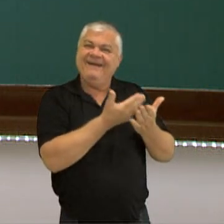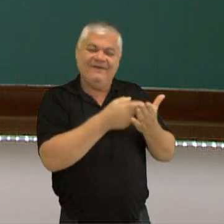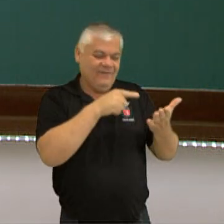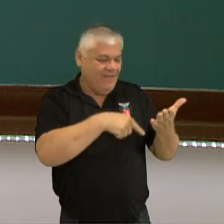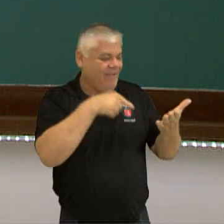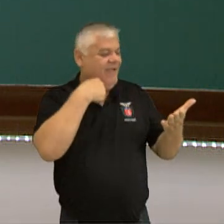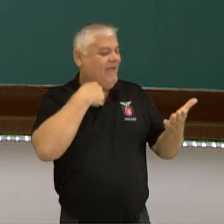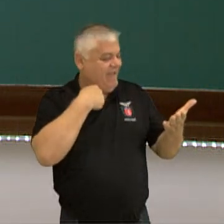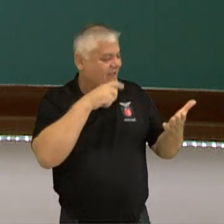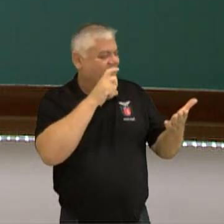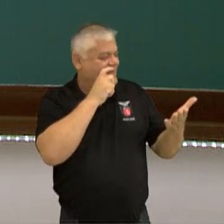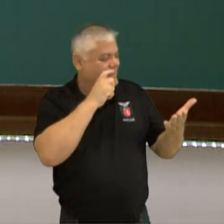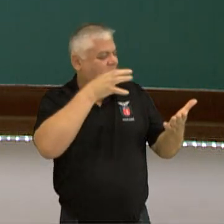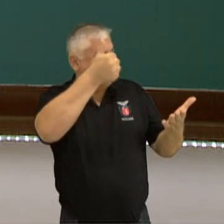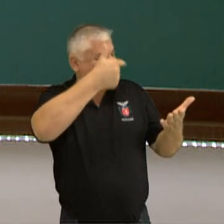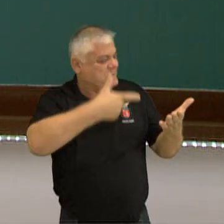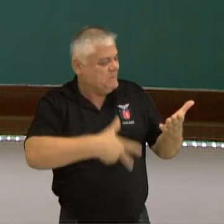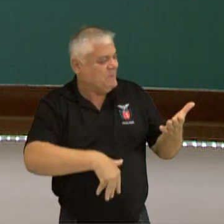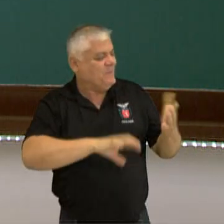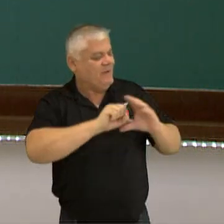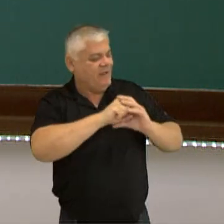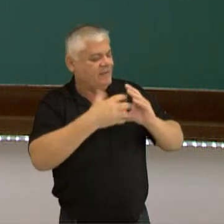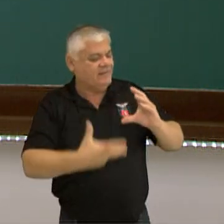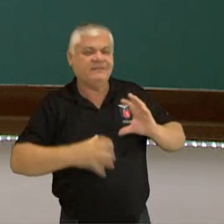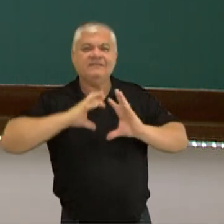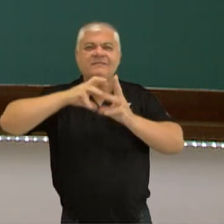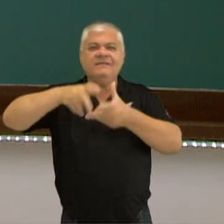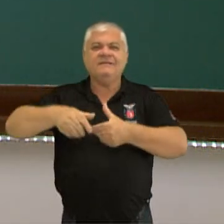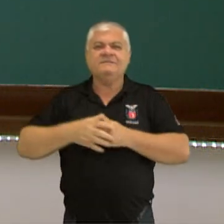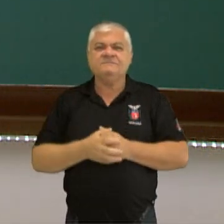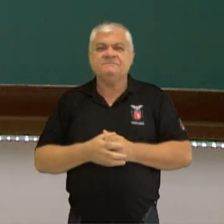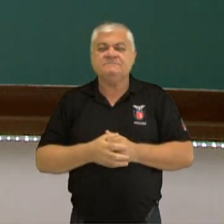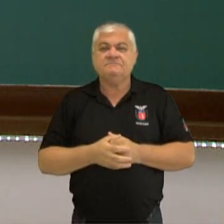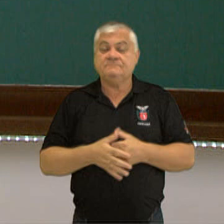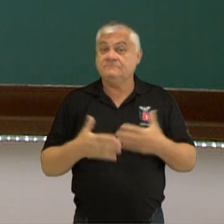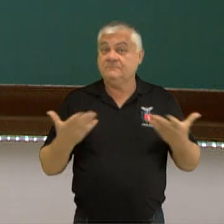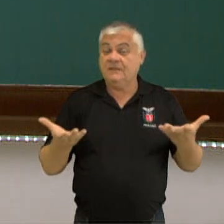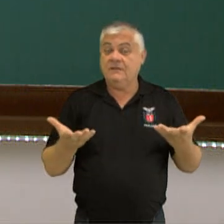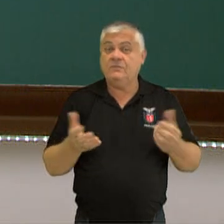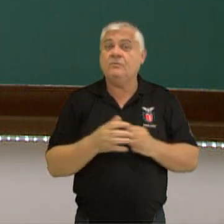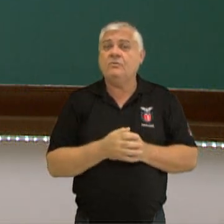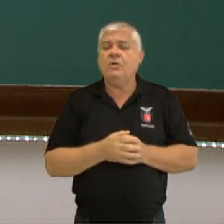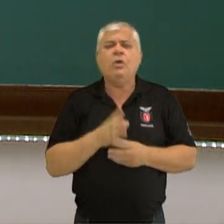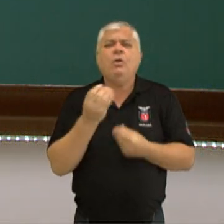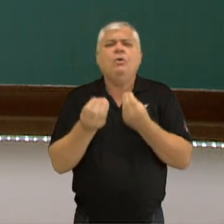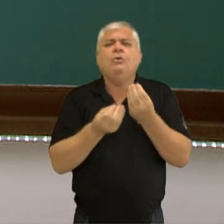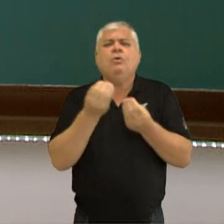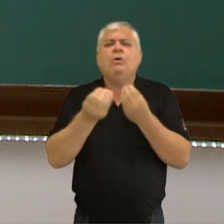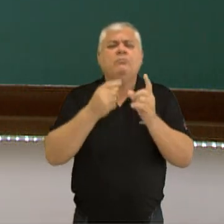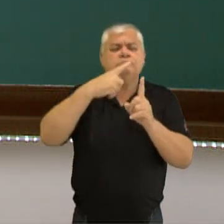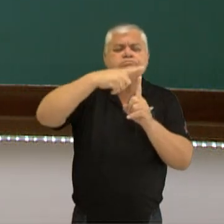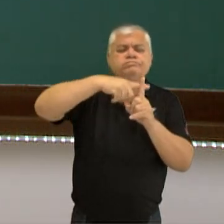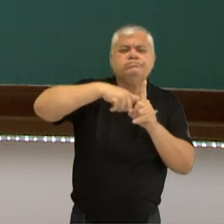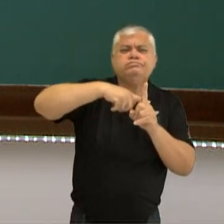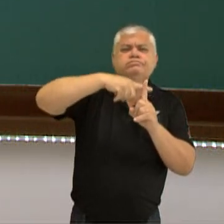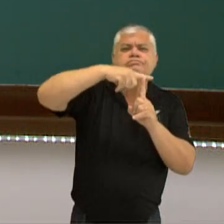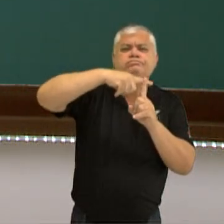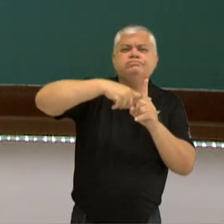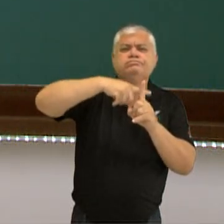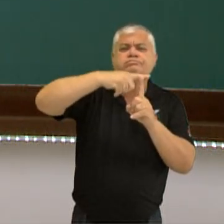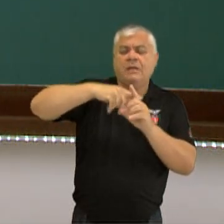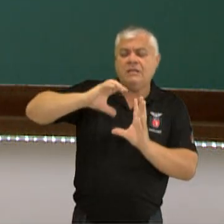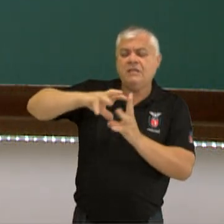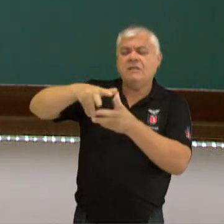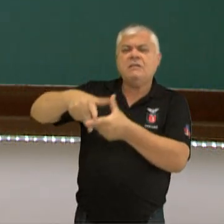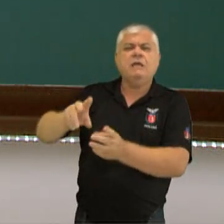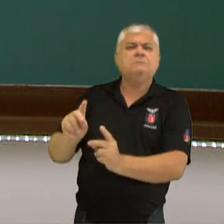professor Fabiano explicou as características da Terra primitiva. Então, como era a temperatura do nosso planeta